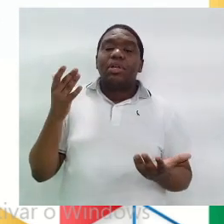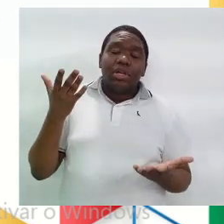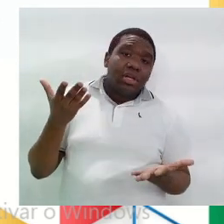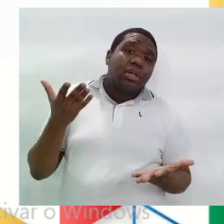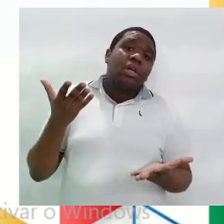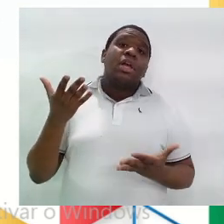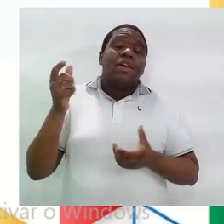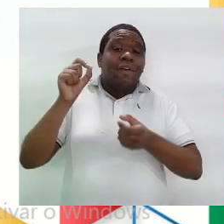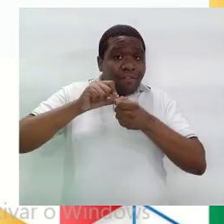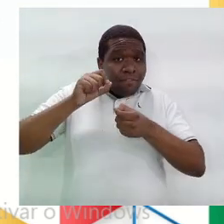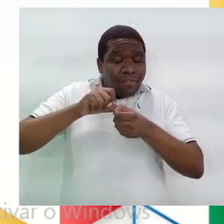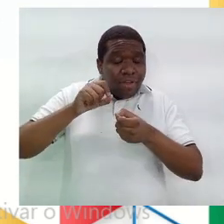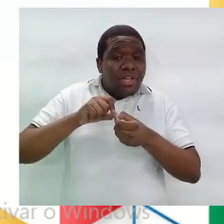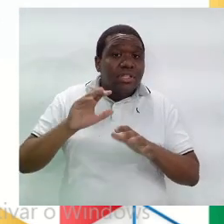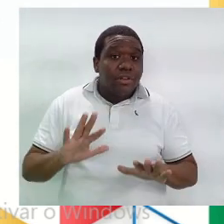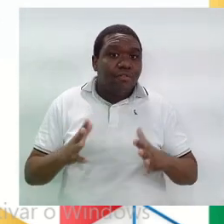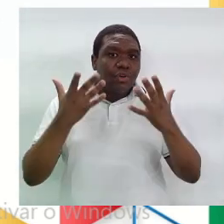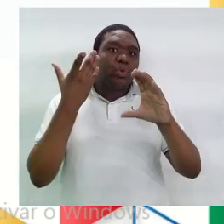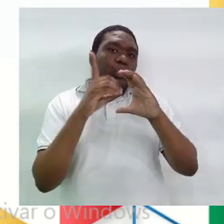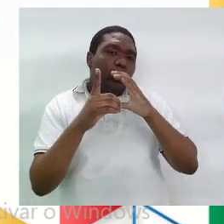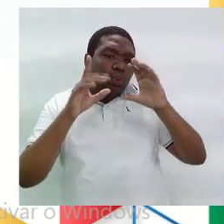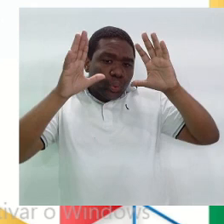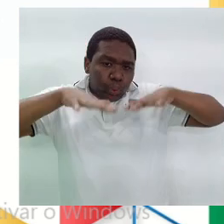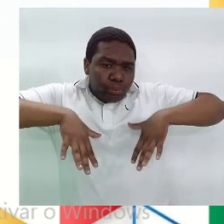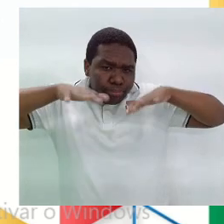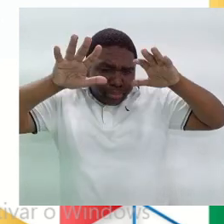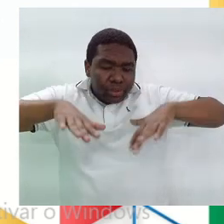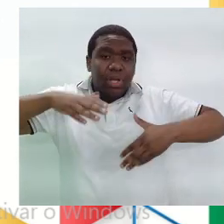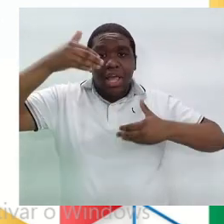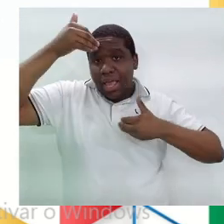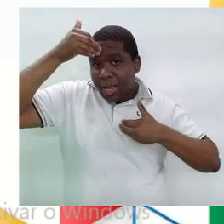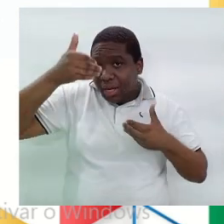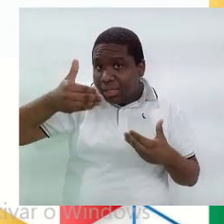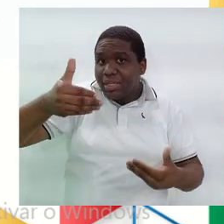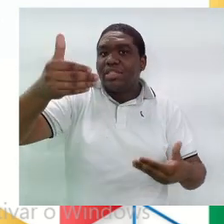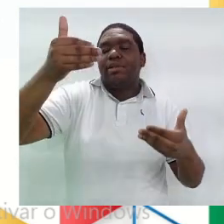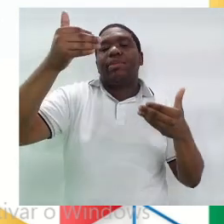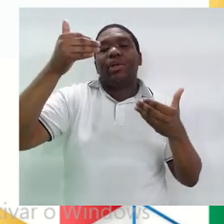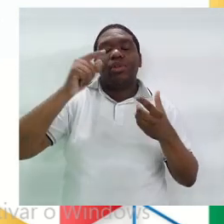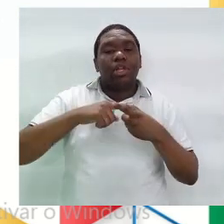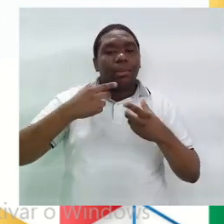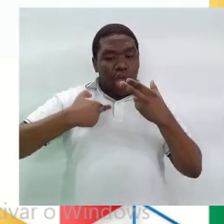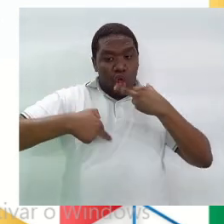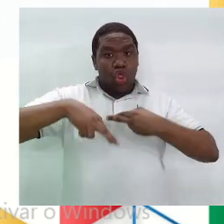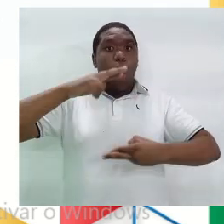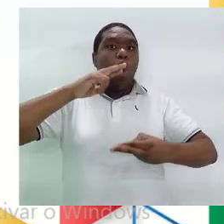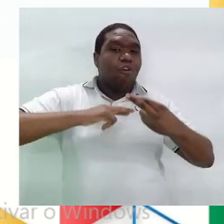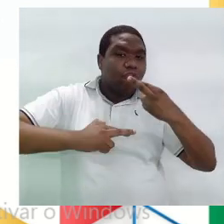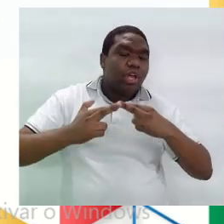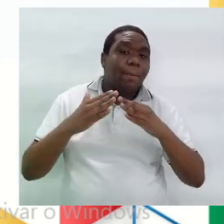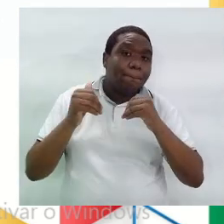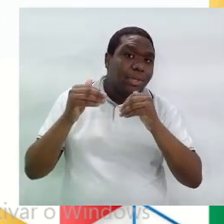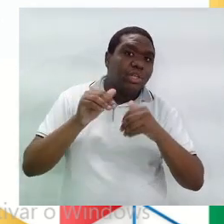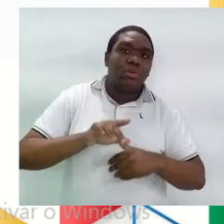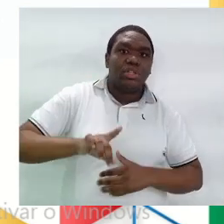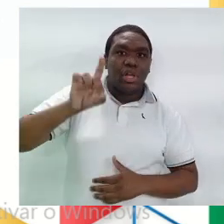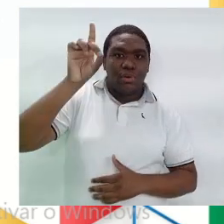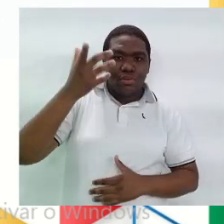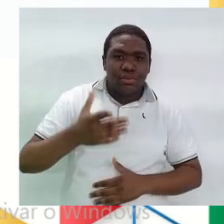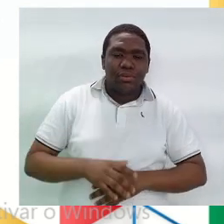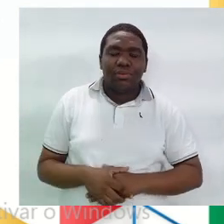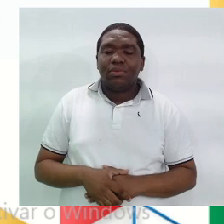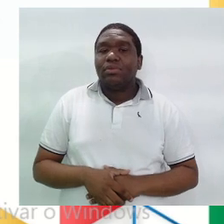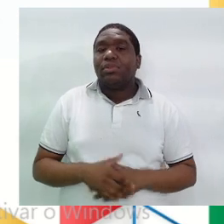de realizar rituais de agradecimento, renovação e pedido aos deuses. Vejam